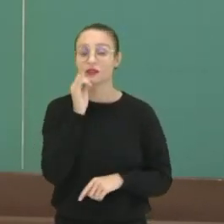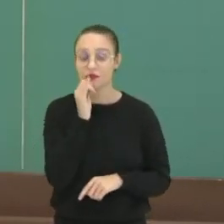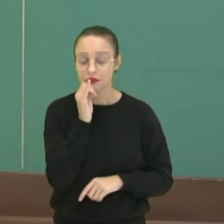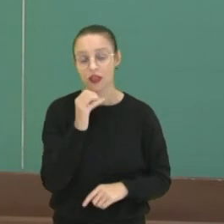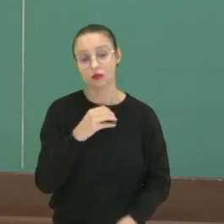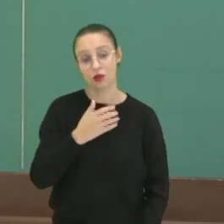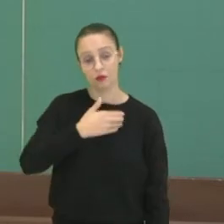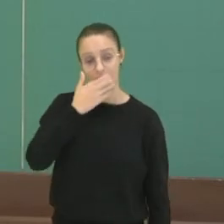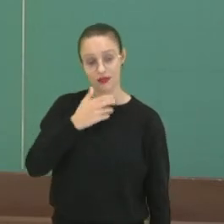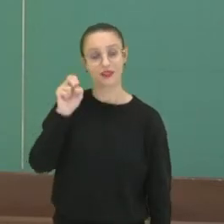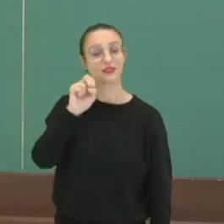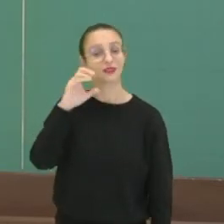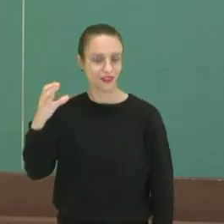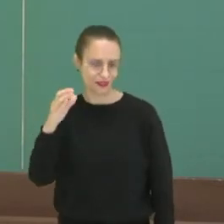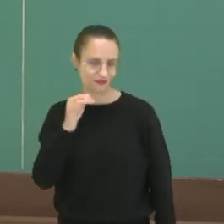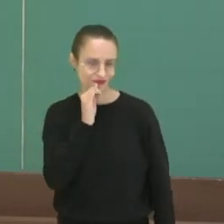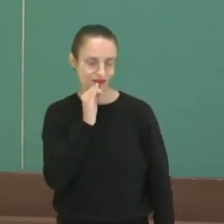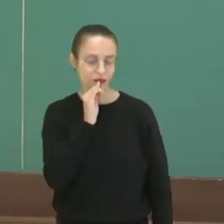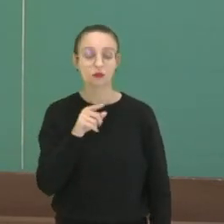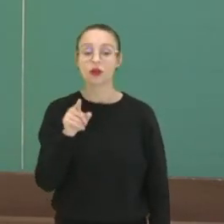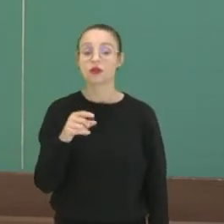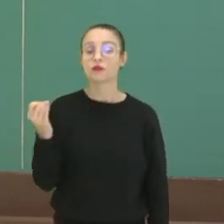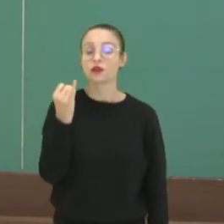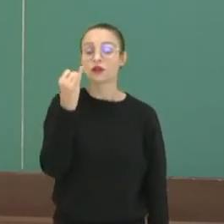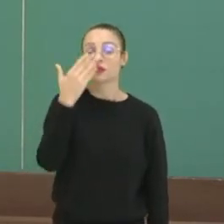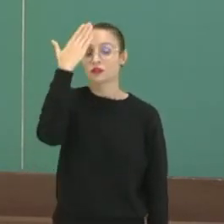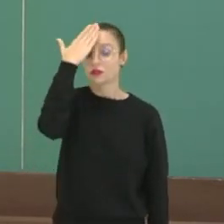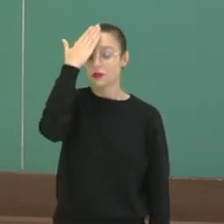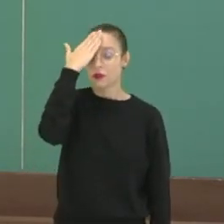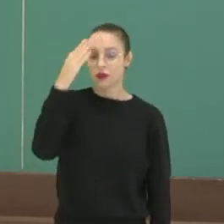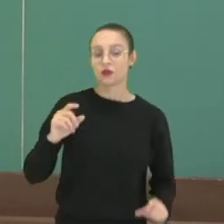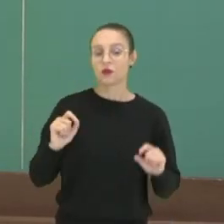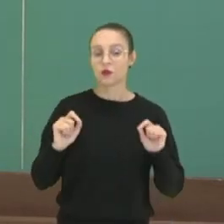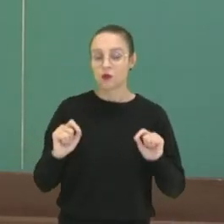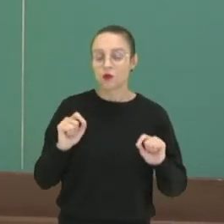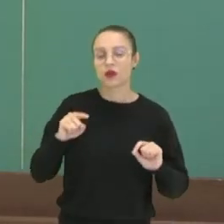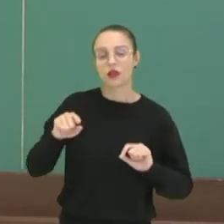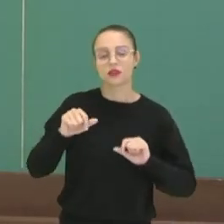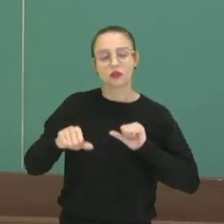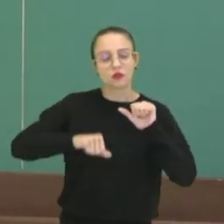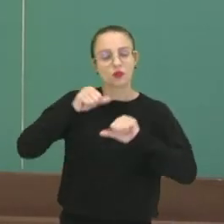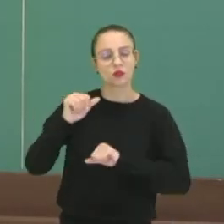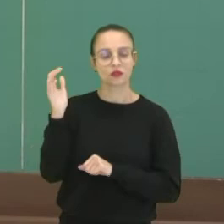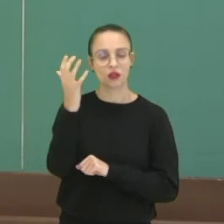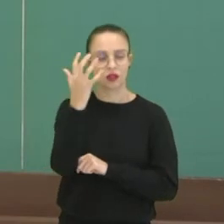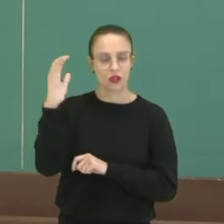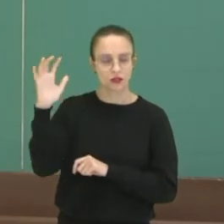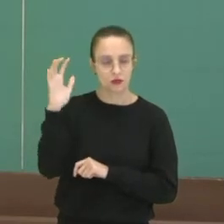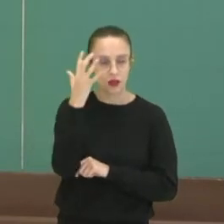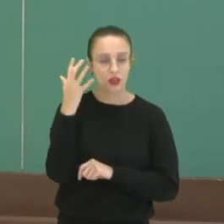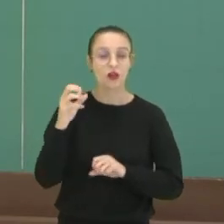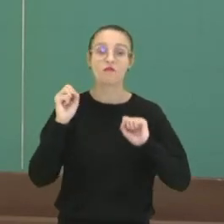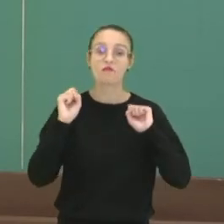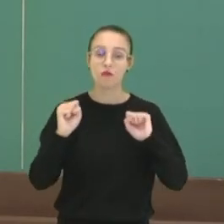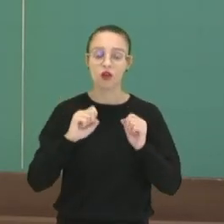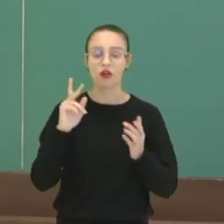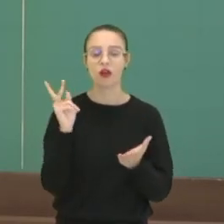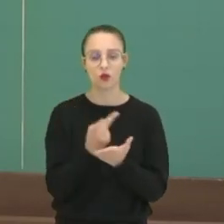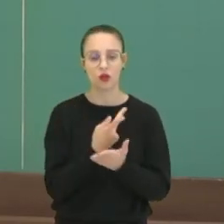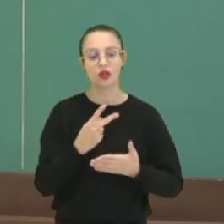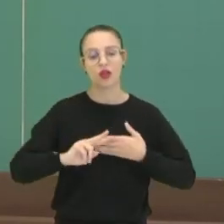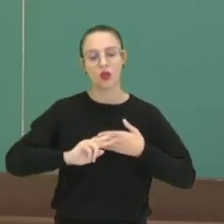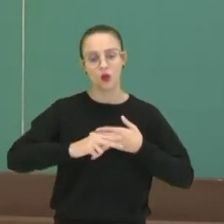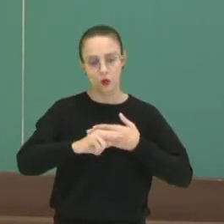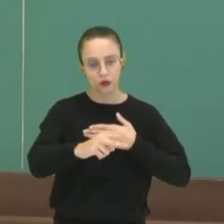Catarina, é importante saber que essa ideia de mudança climática, de aquecimento global, pode trazer